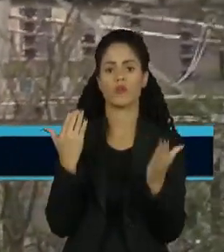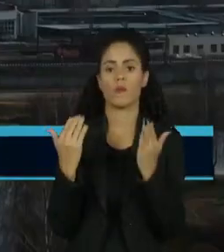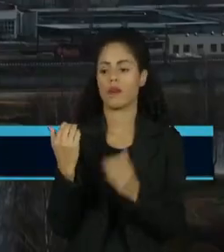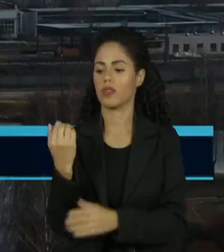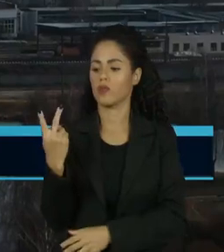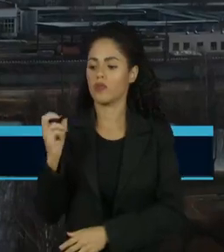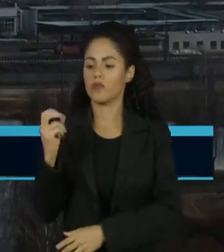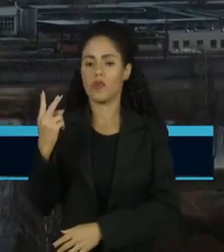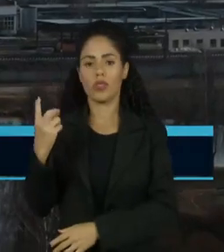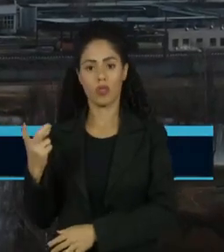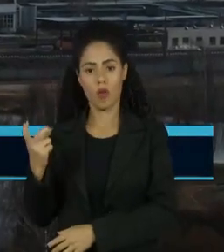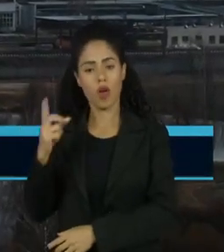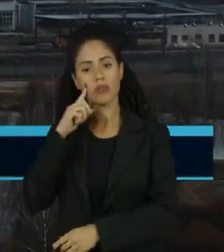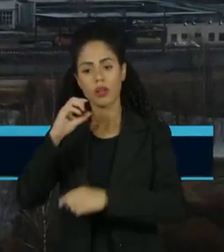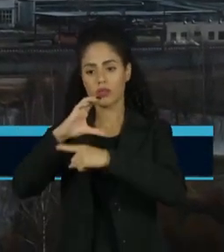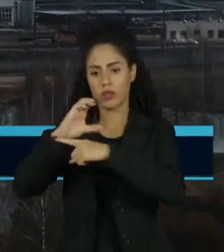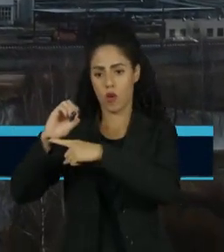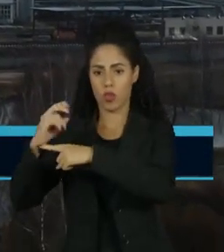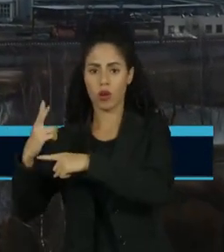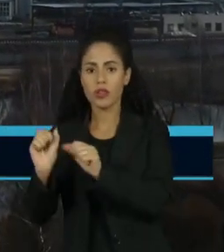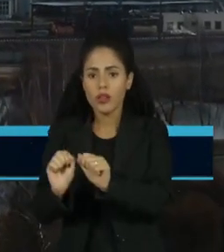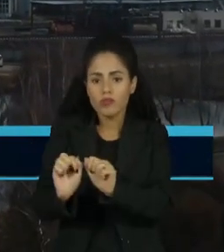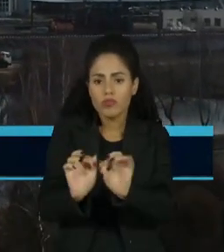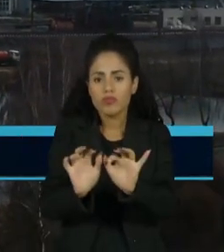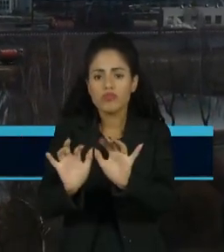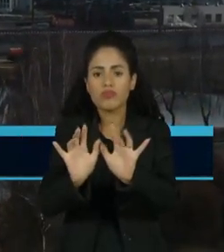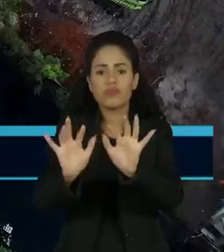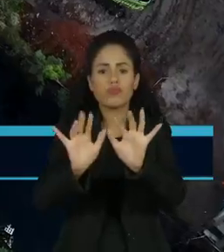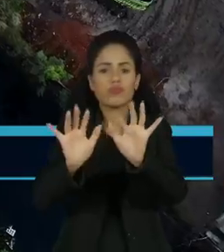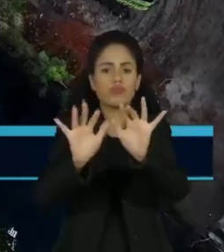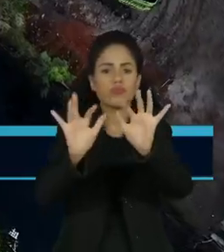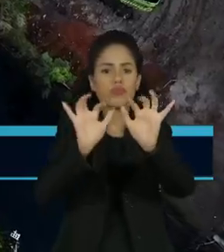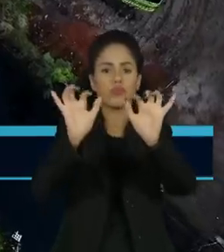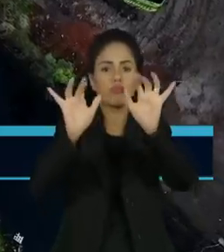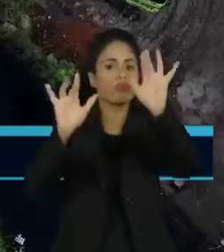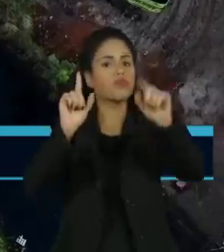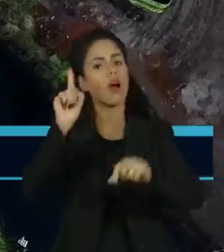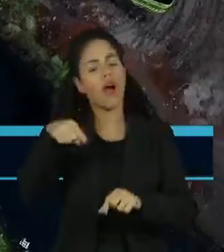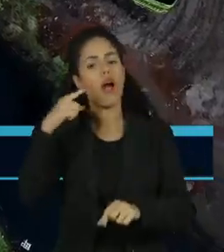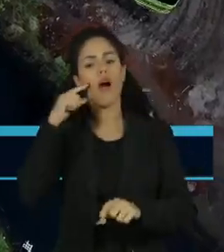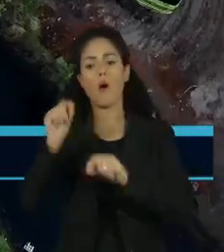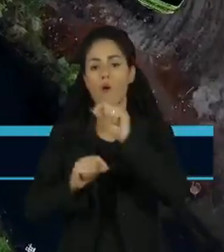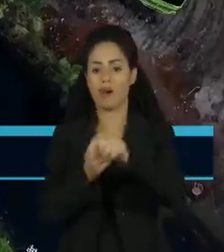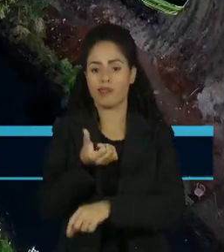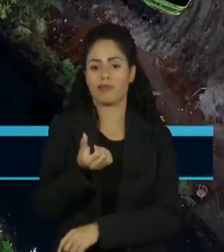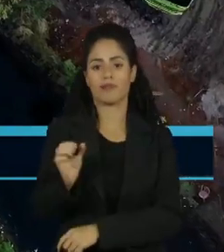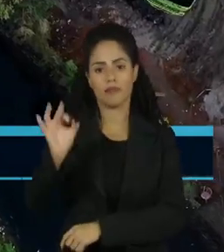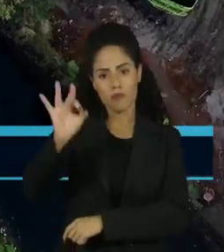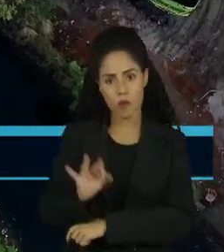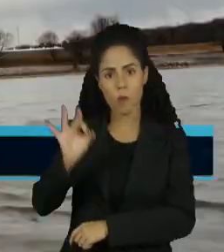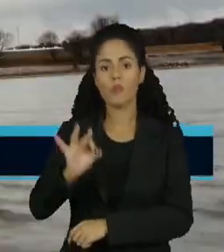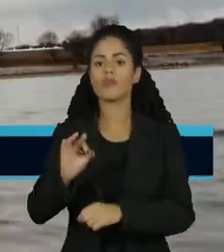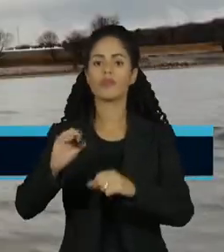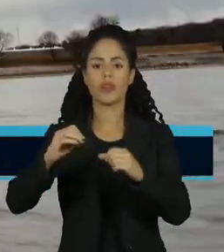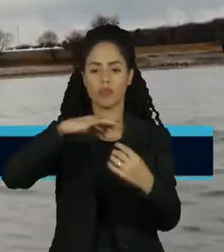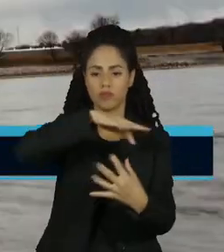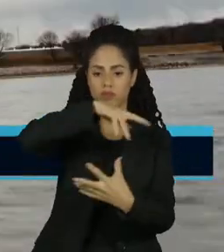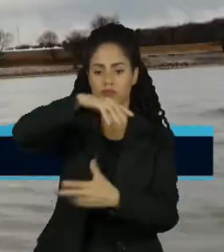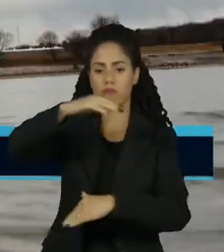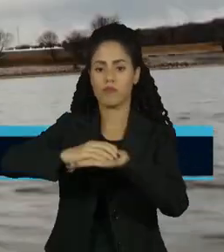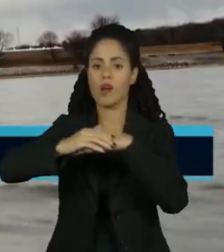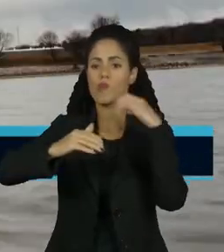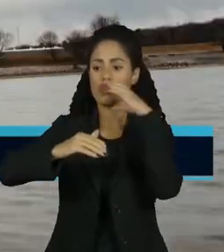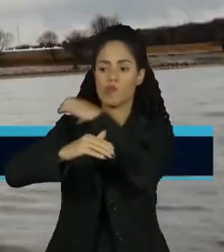Vale lembrar que o dióxido de carbono, ou CO2, é um composto químico responsável por 60% do efeito estufa e,